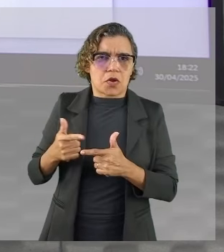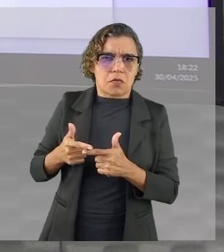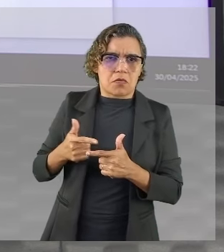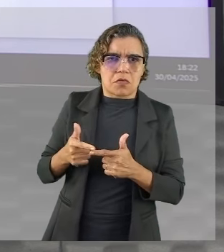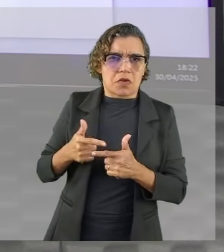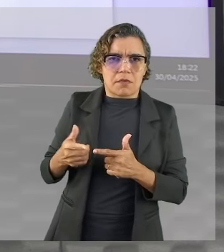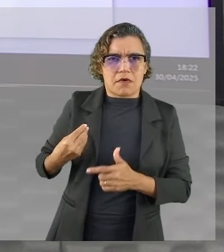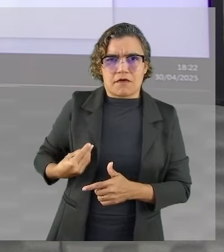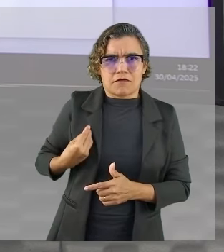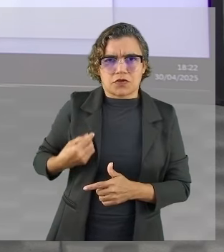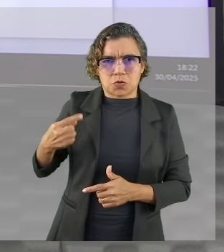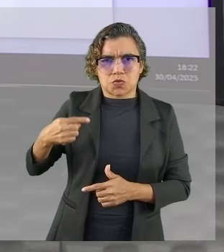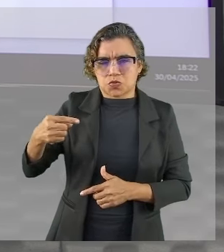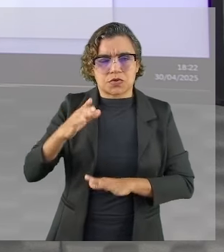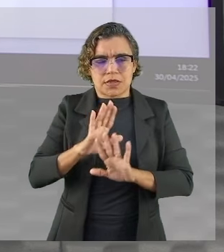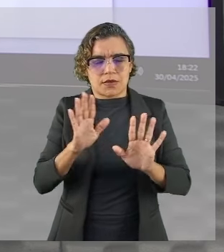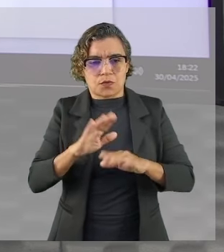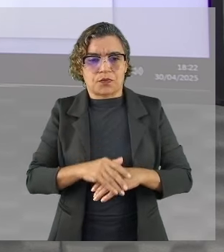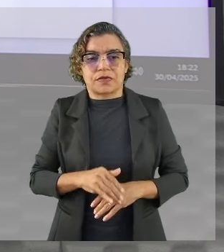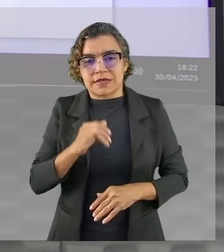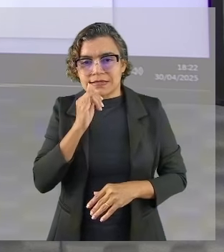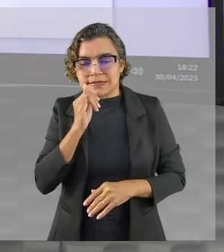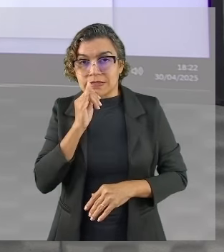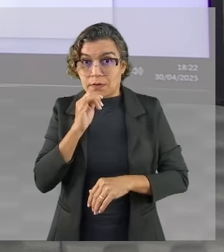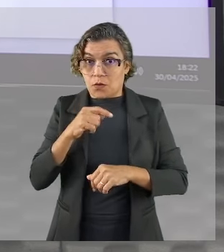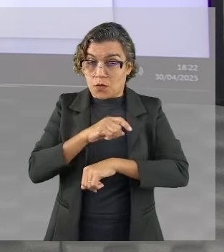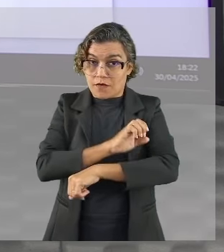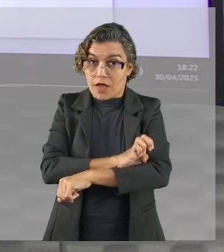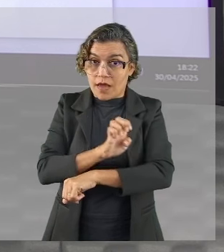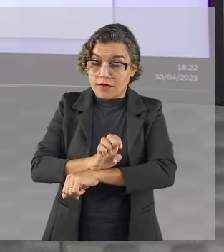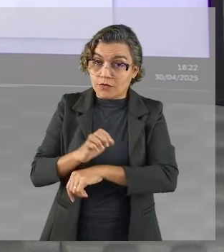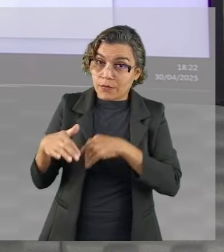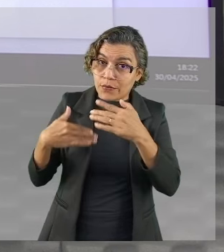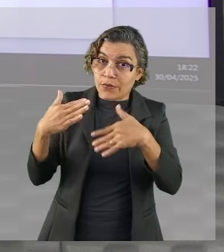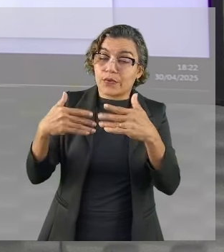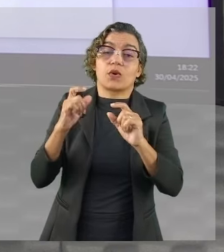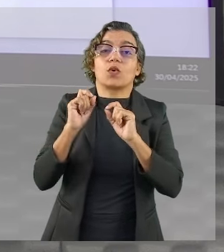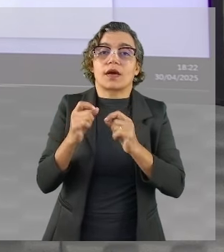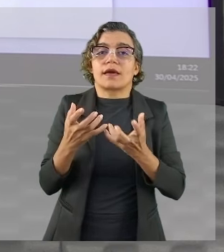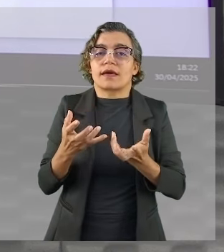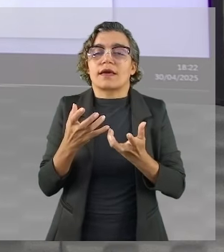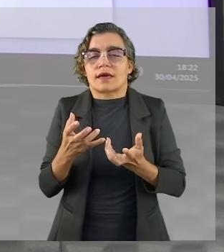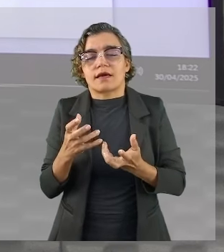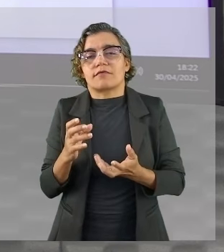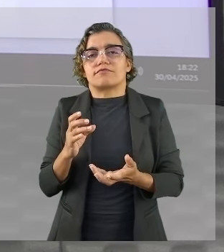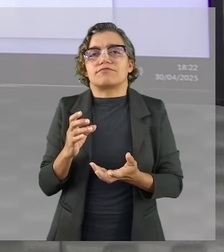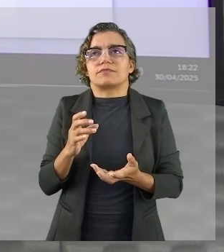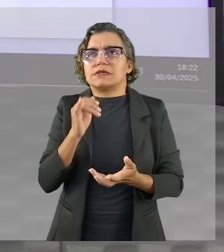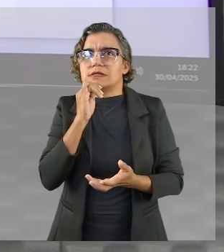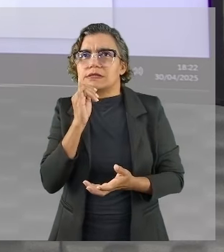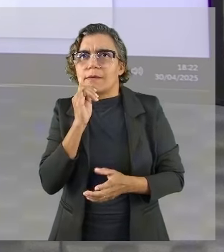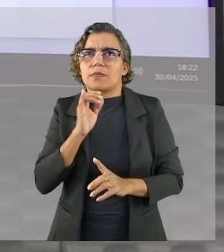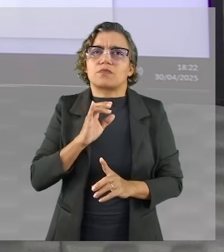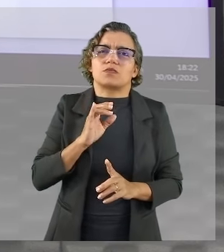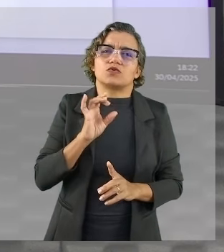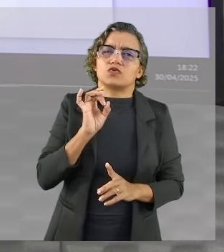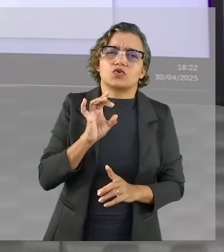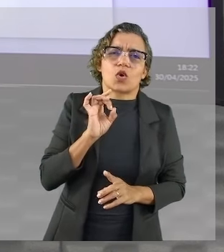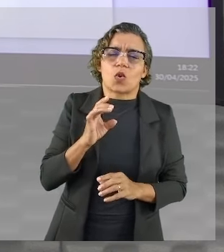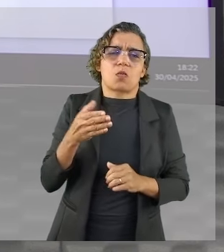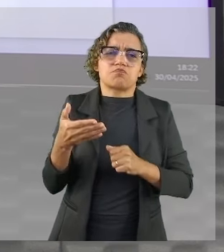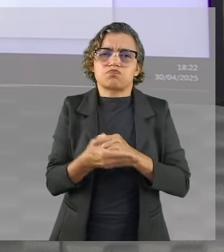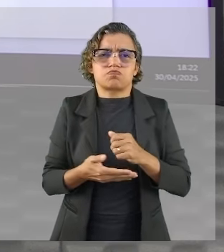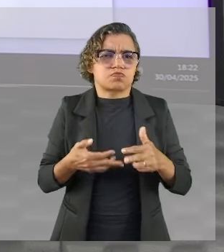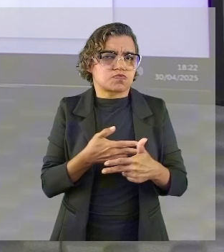cotidiana. Por exemplo, quando ele desenvolve a ética dele, ele quer, de certa forma, estabelecer apenas